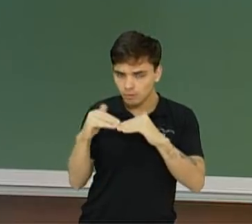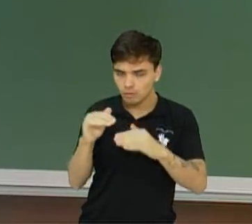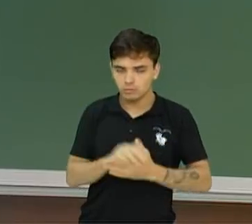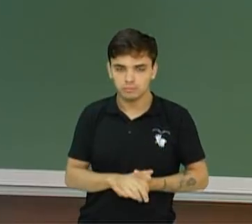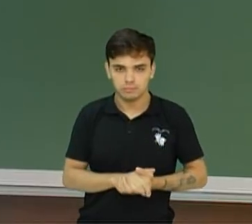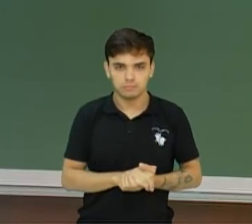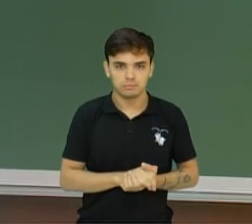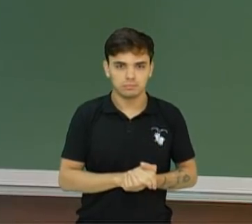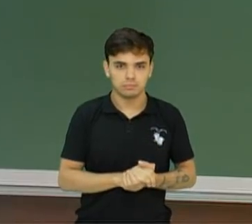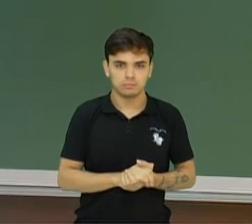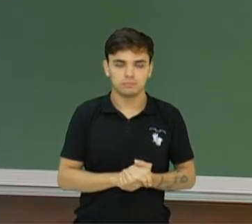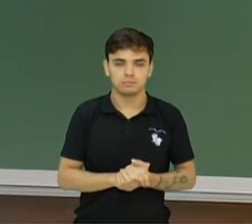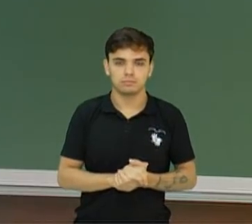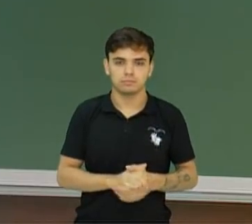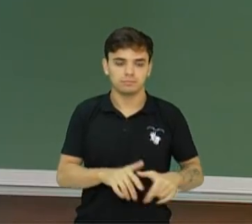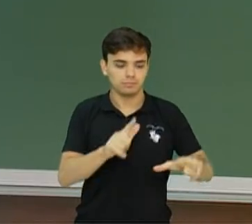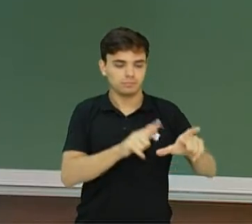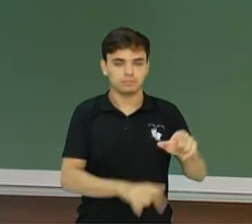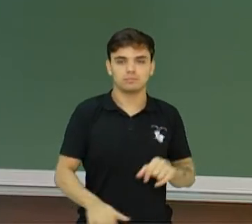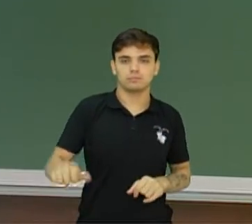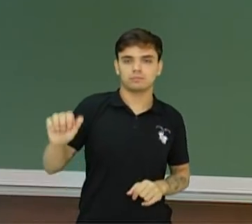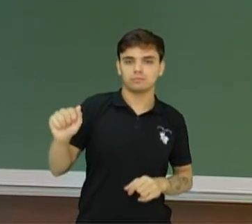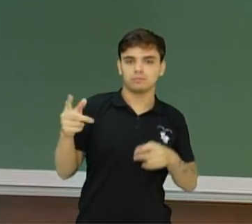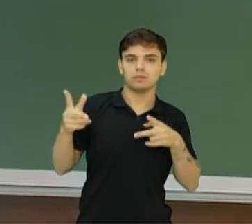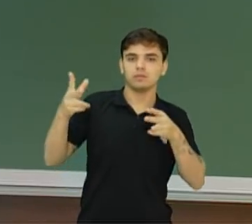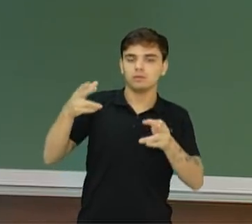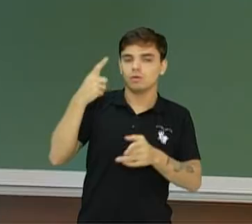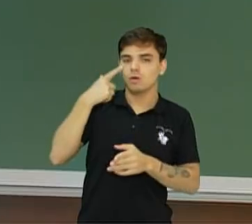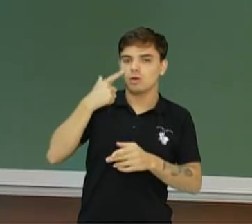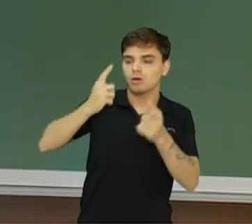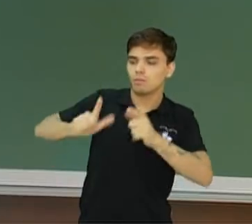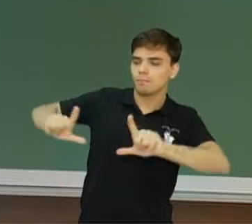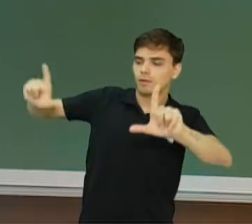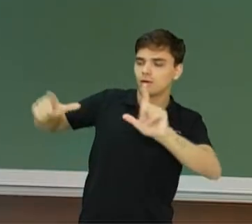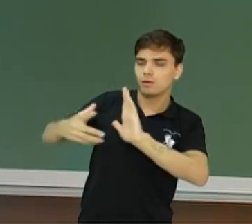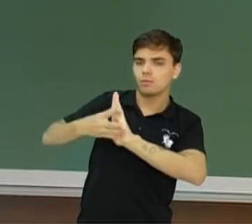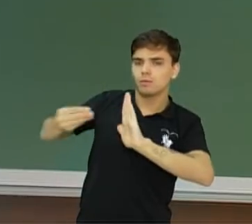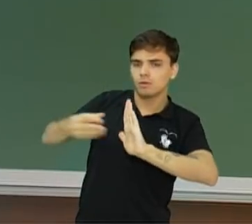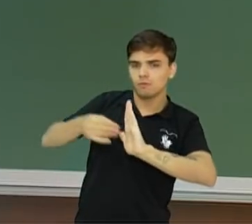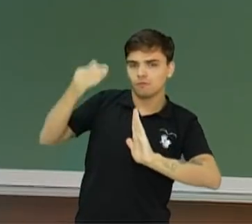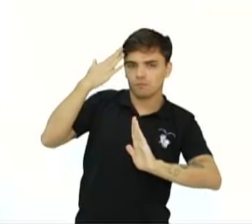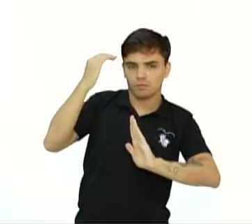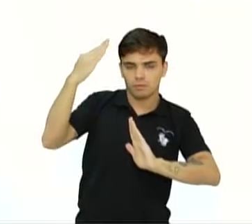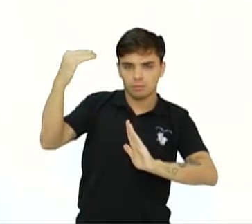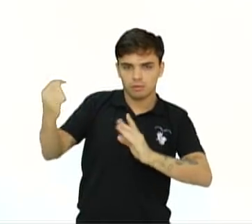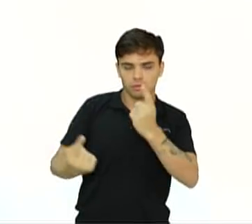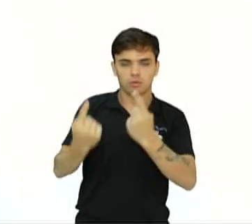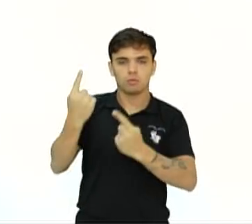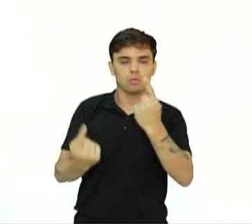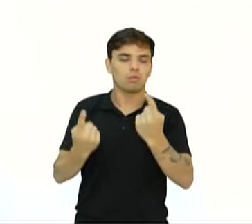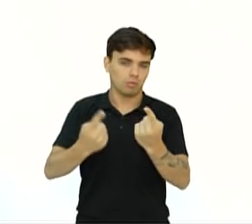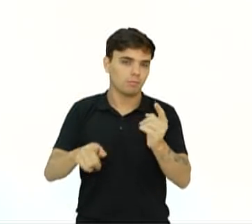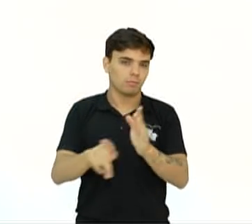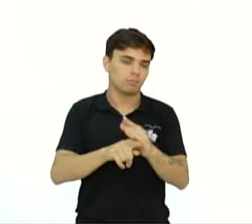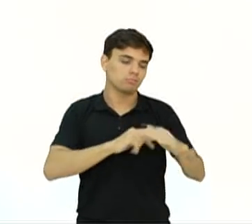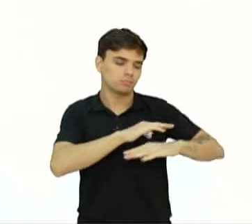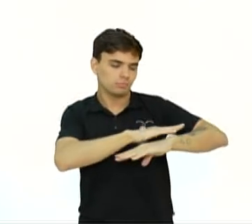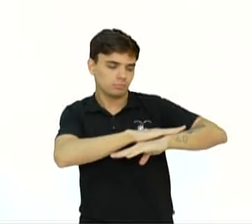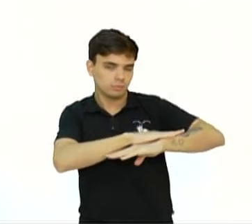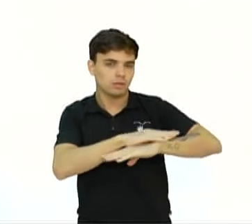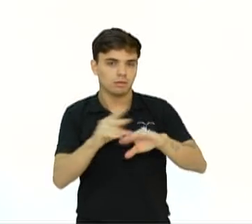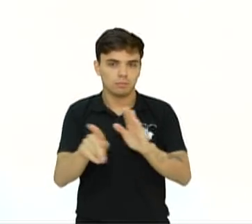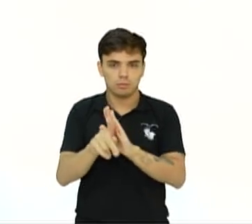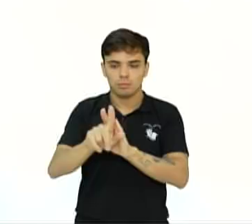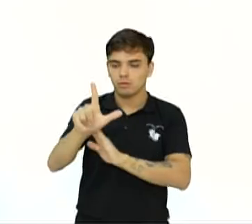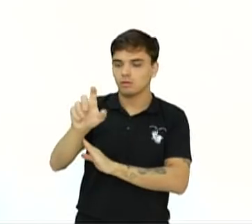Então vamos lá. A letra A tem que estar igual. Os quadros foram inspirados em uma obra famosa. Qual foi? Mona Lisa, de Leonardo da Vinci, que é o que a gente